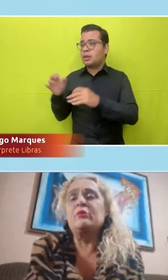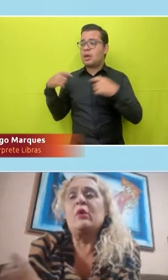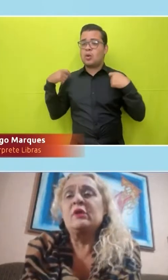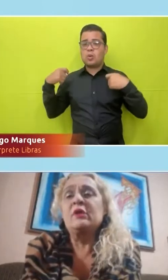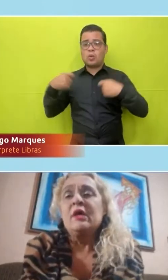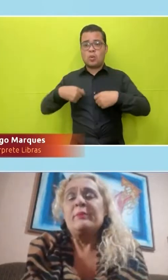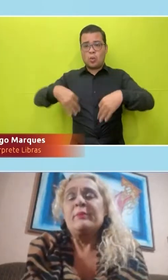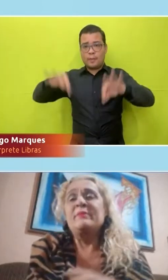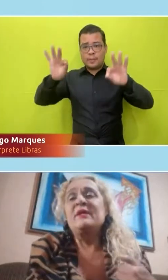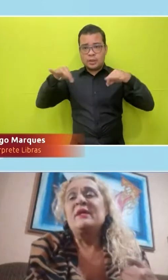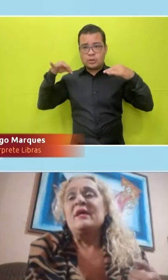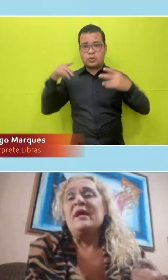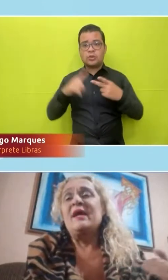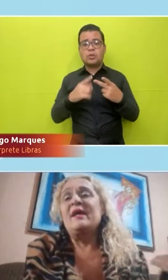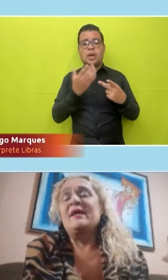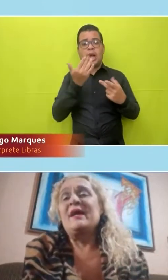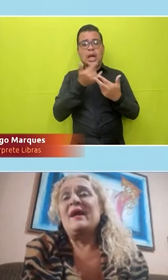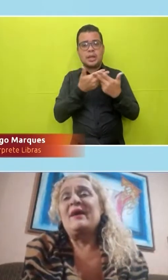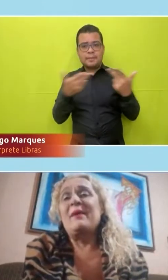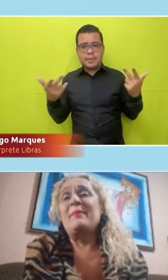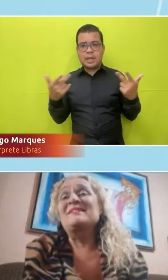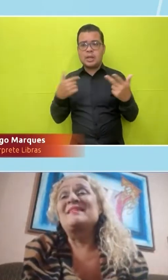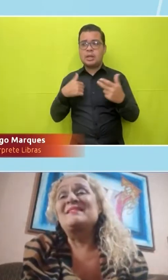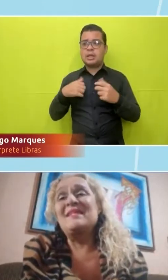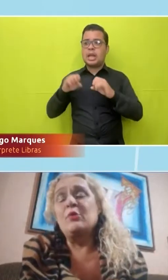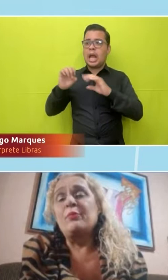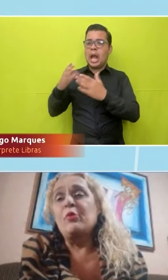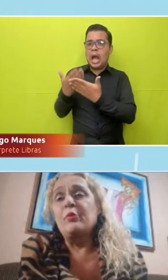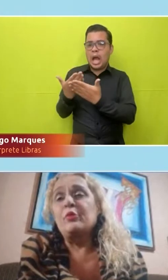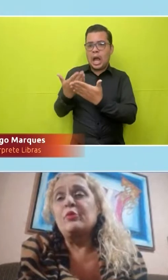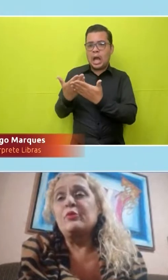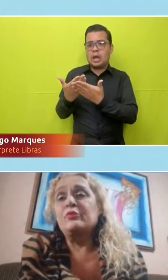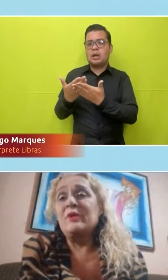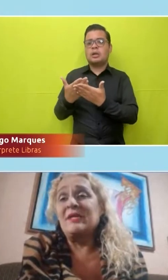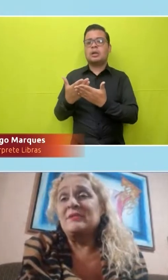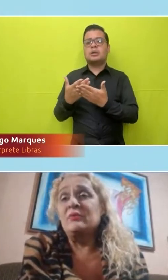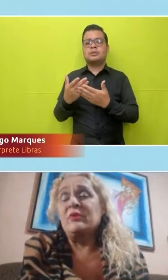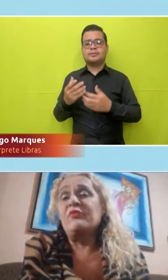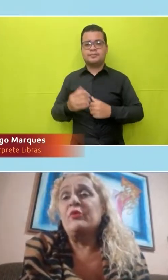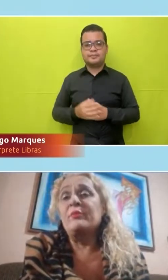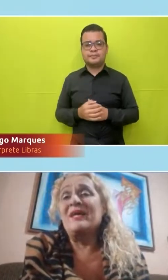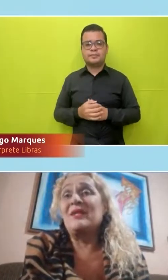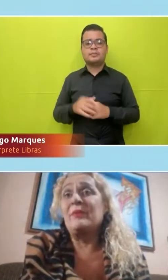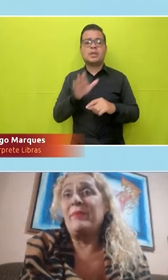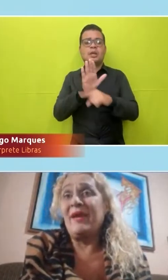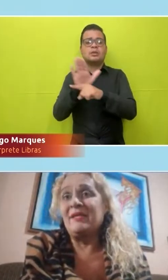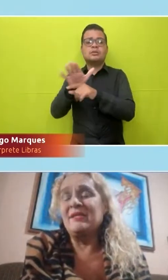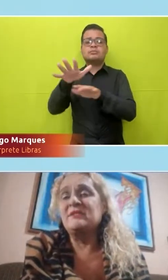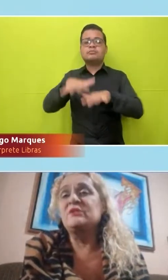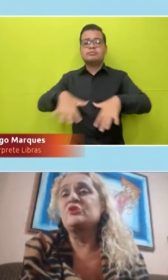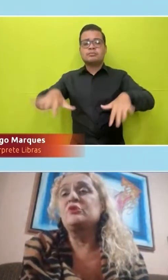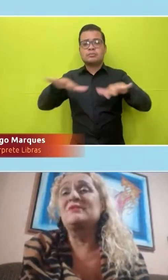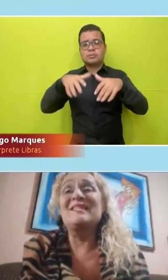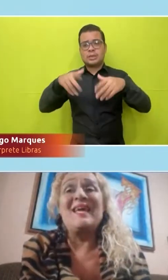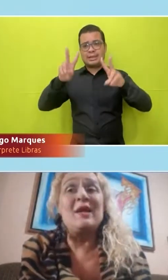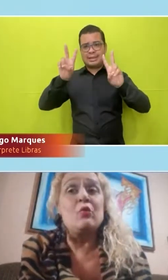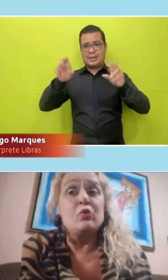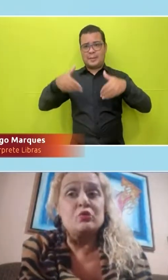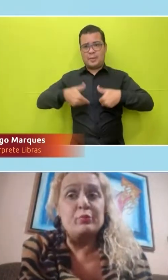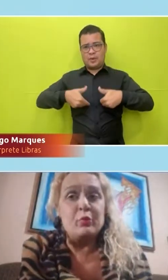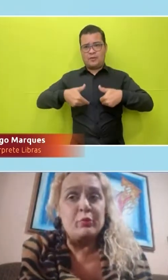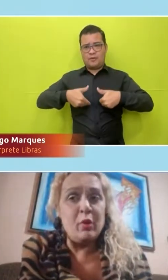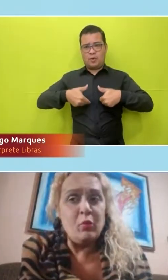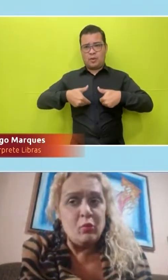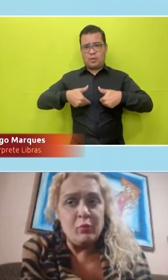dando aula para mim, abastecer o público na questão da fome, astral aberta nesse sentido, sem